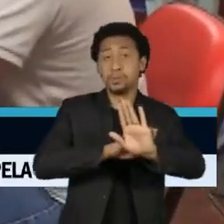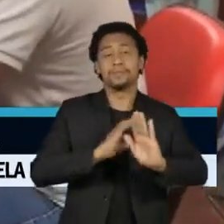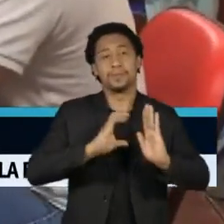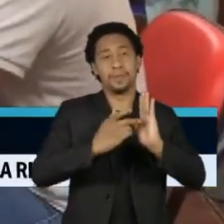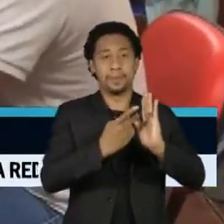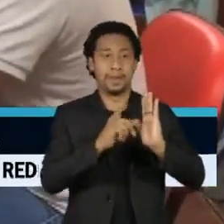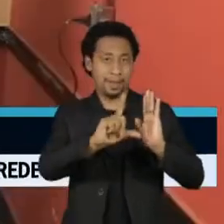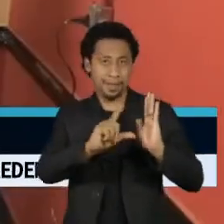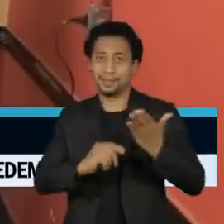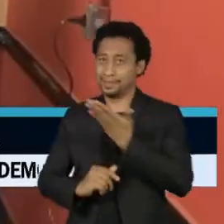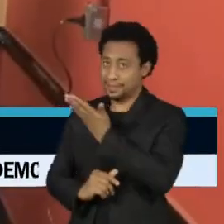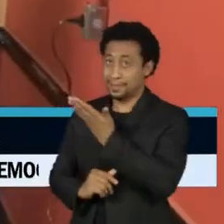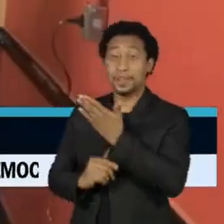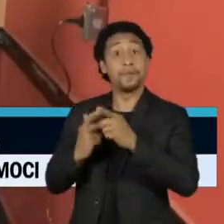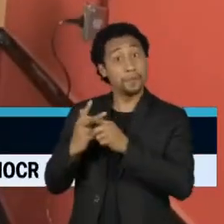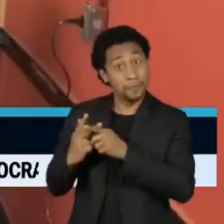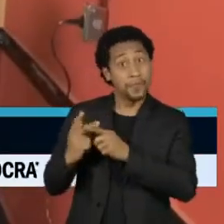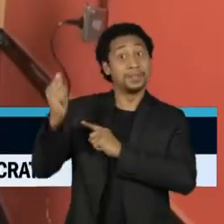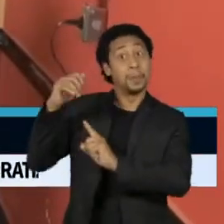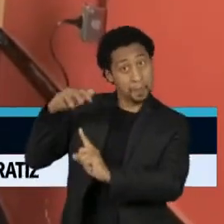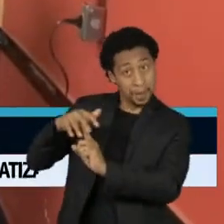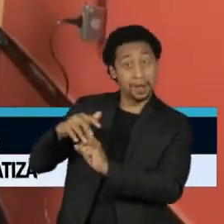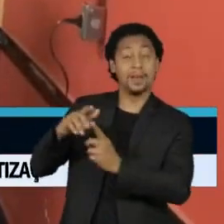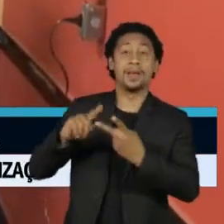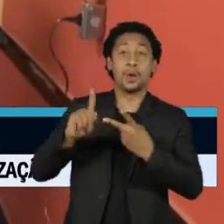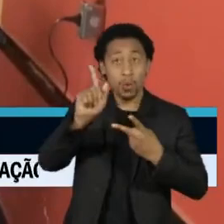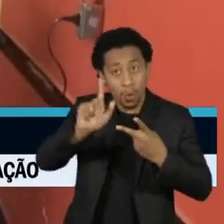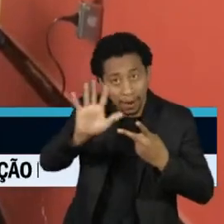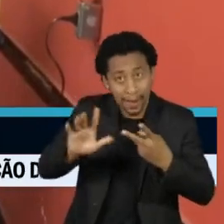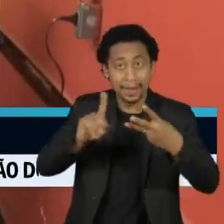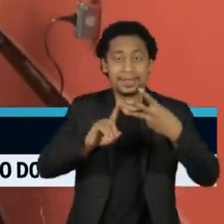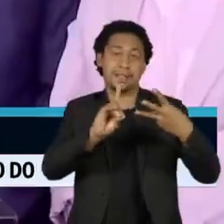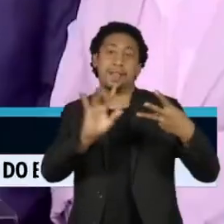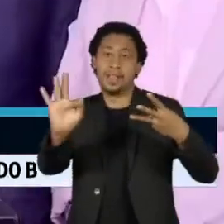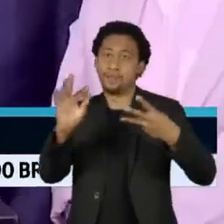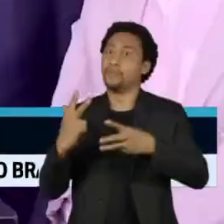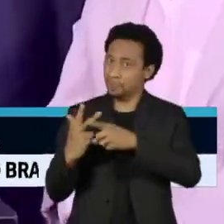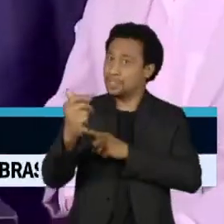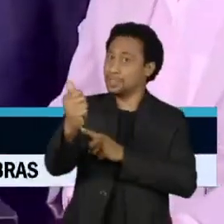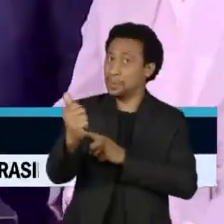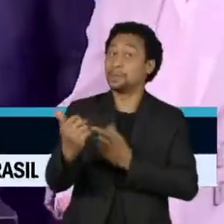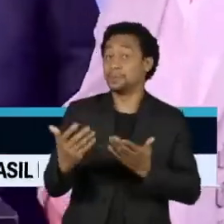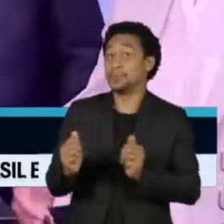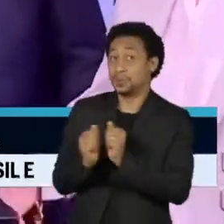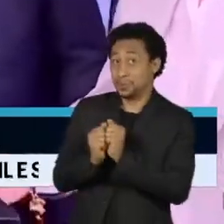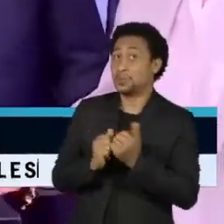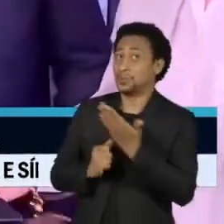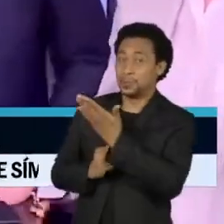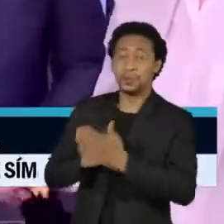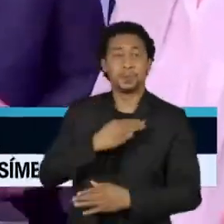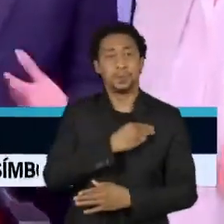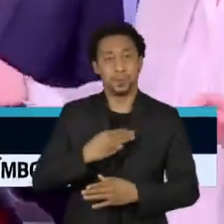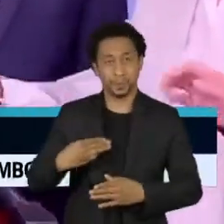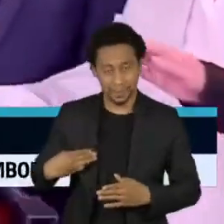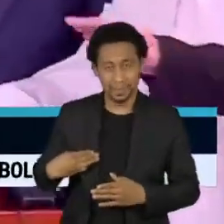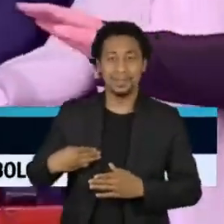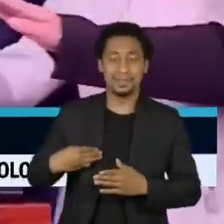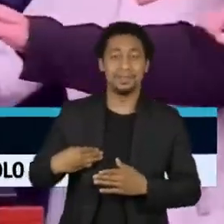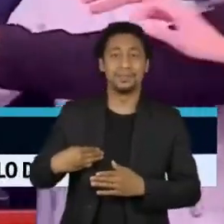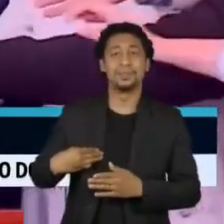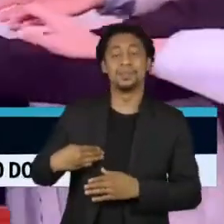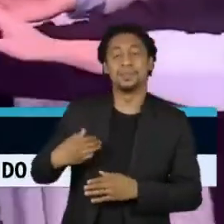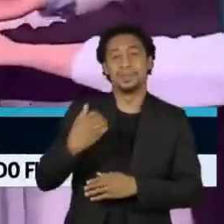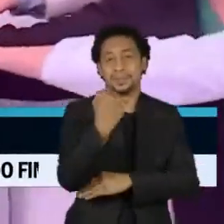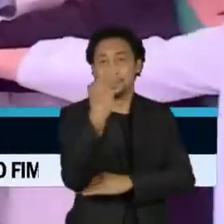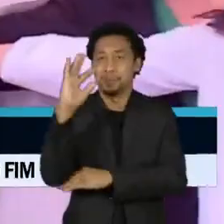PL venceu a disputa no Paraná, em Goiás e no Distrito Federal. Ao lado do ministro do Meio Ambiente, Joaquim Leite,